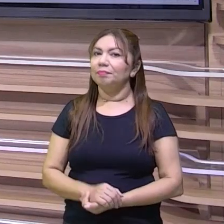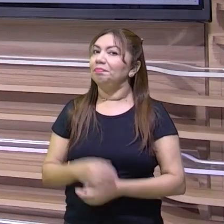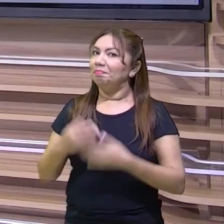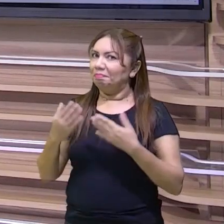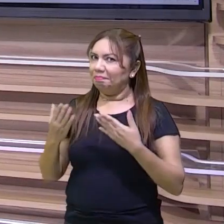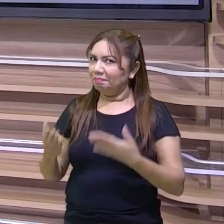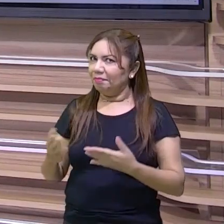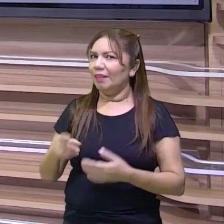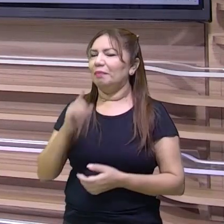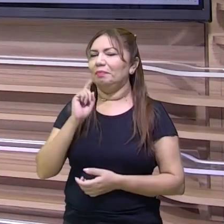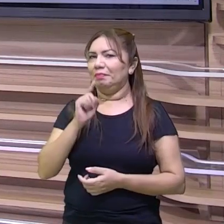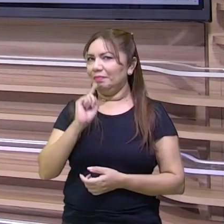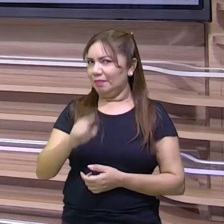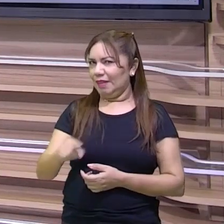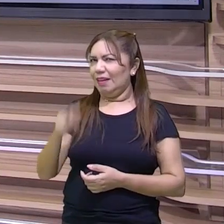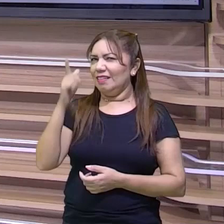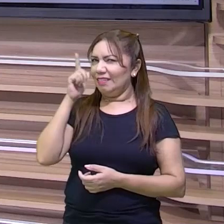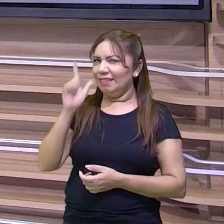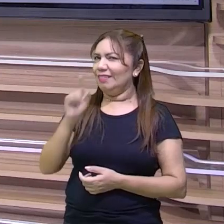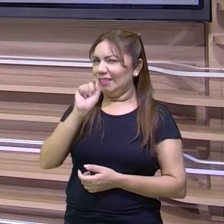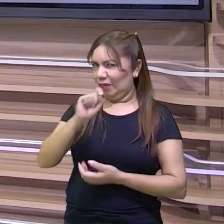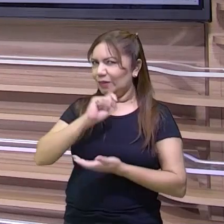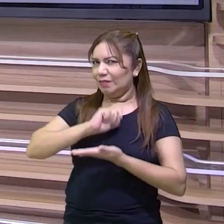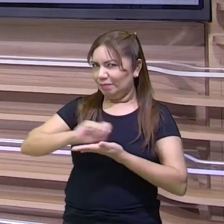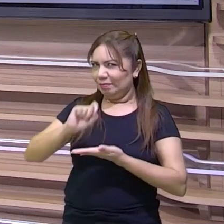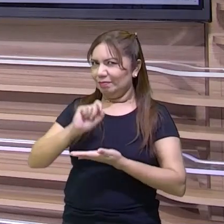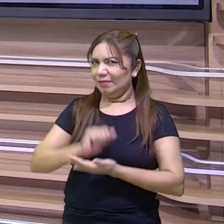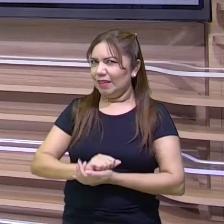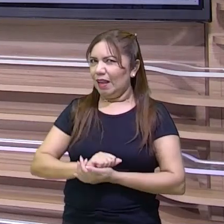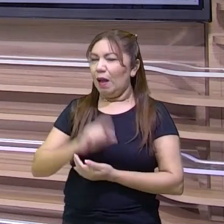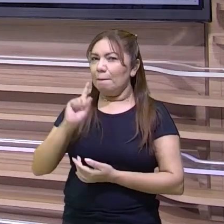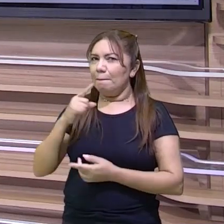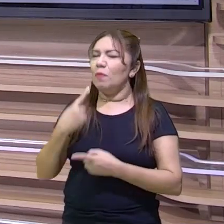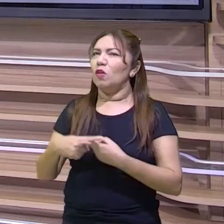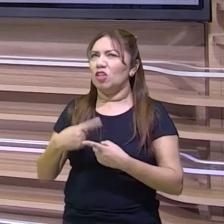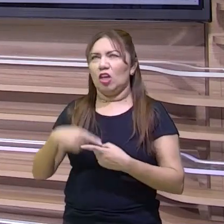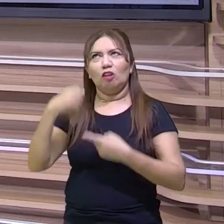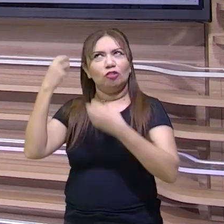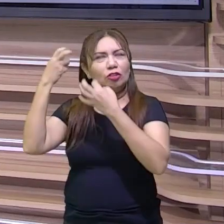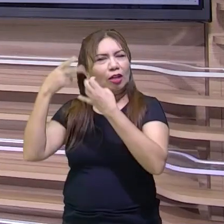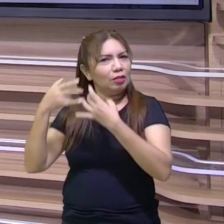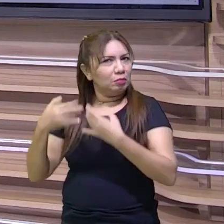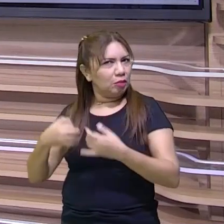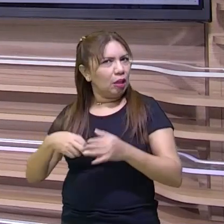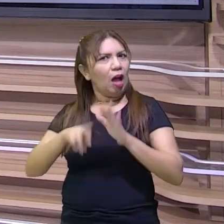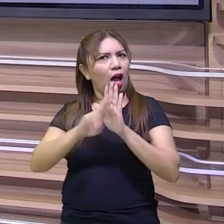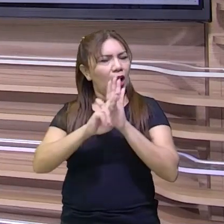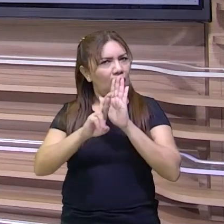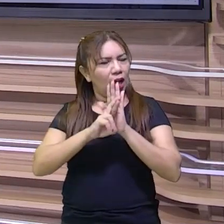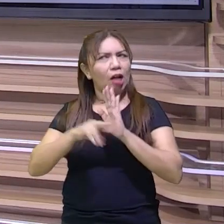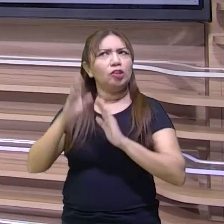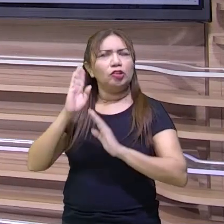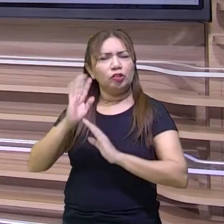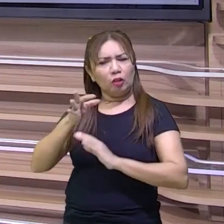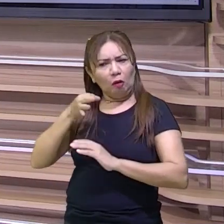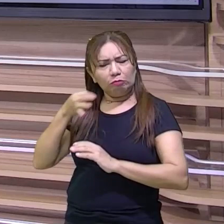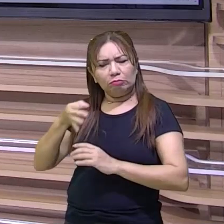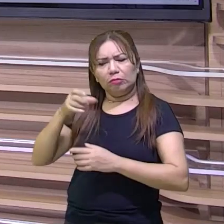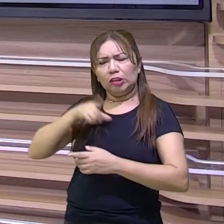Ah, eu imagino que vocês tenham acertado. Sabe por quê? Porque passamos a regra, dei a dica, o texto estava